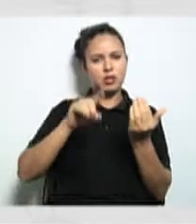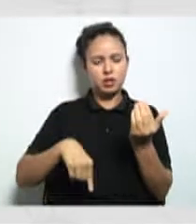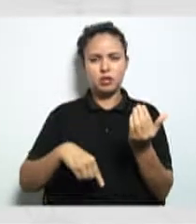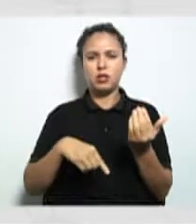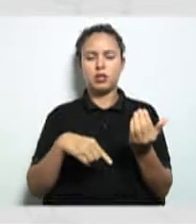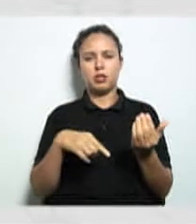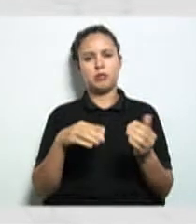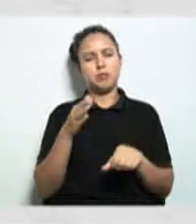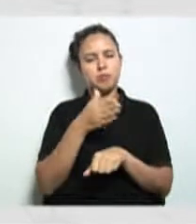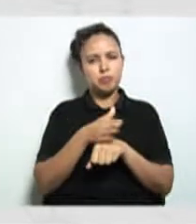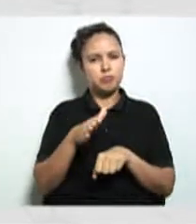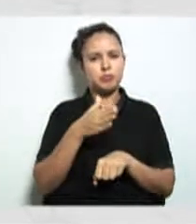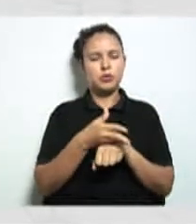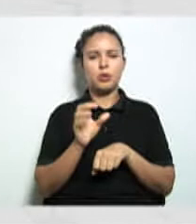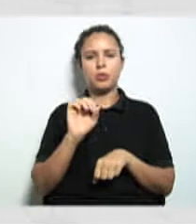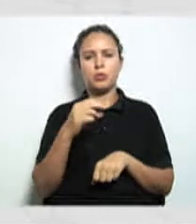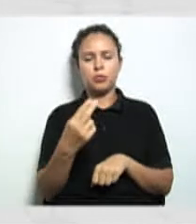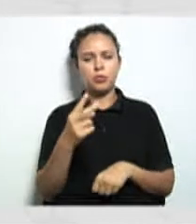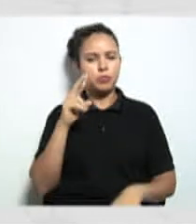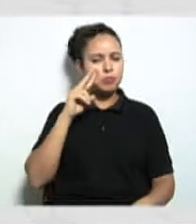testar ou verificar,